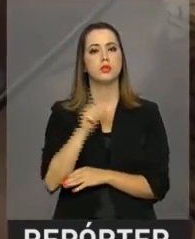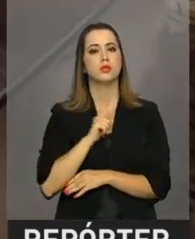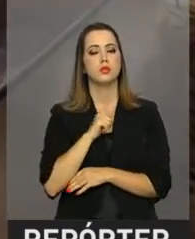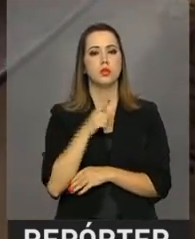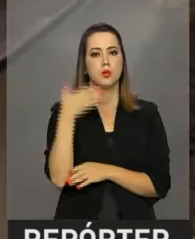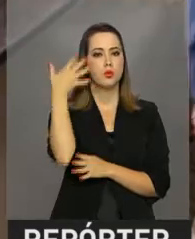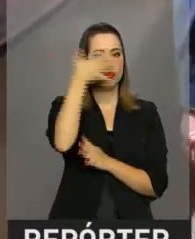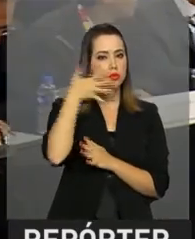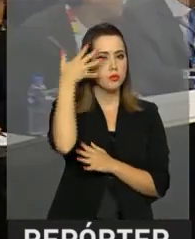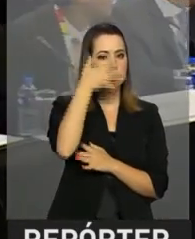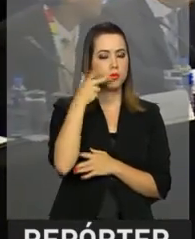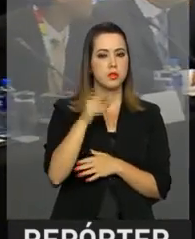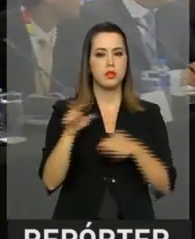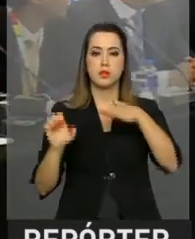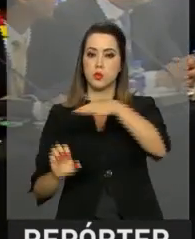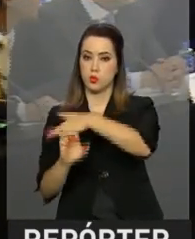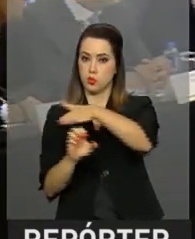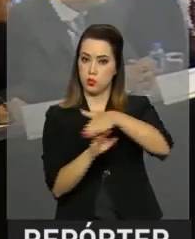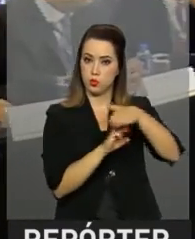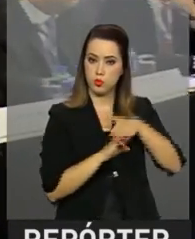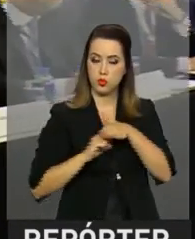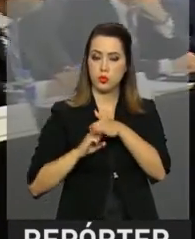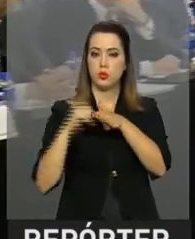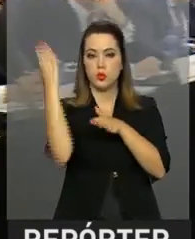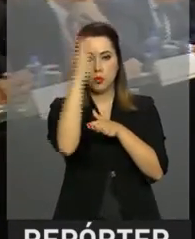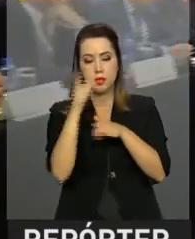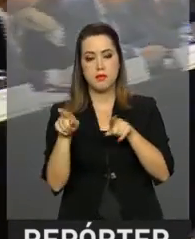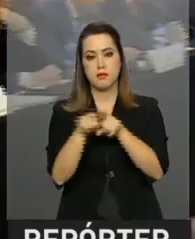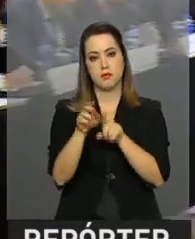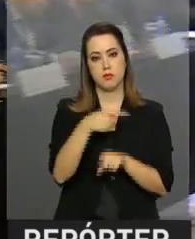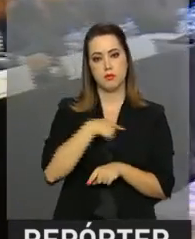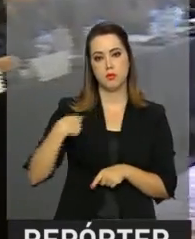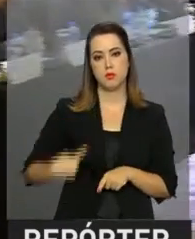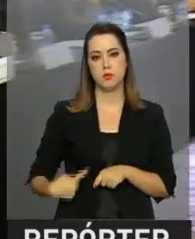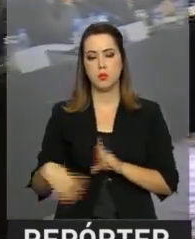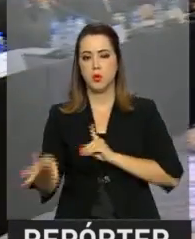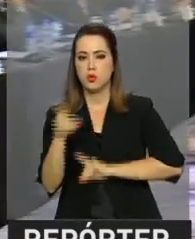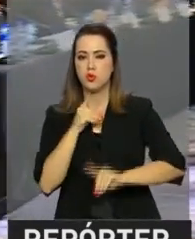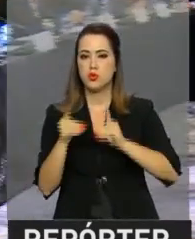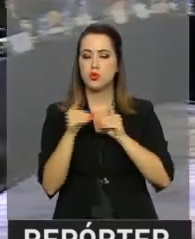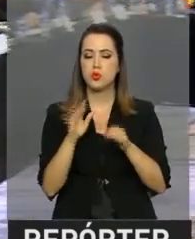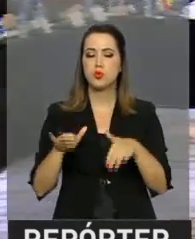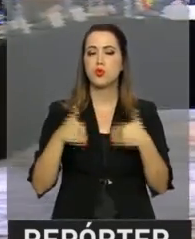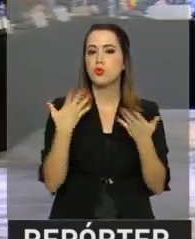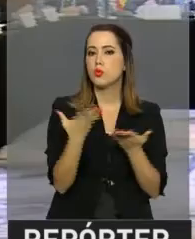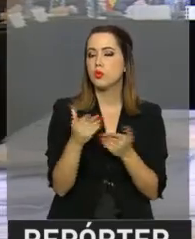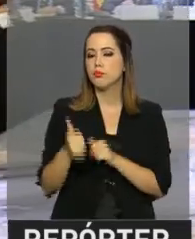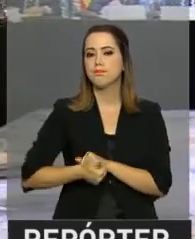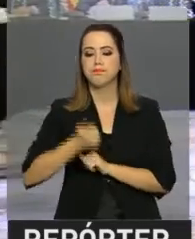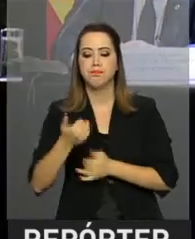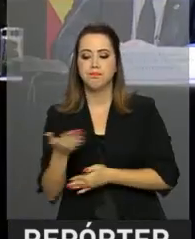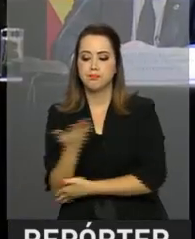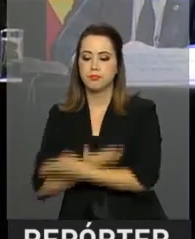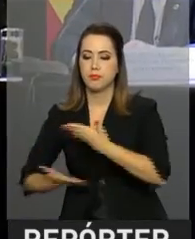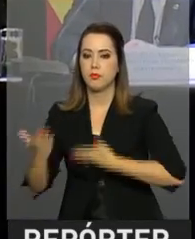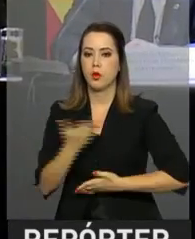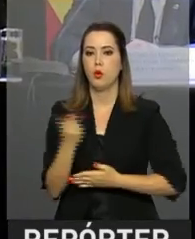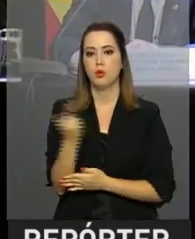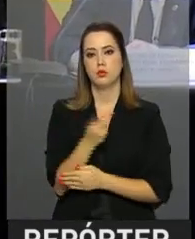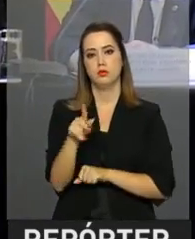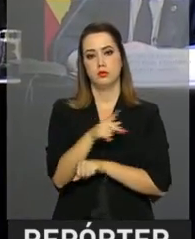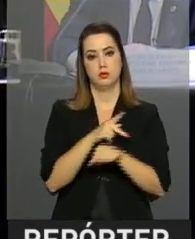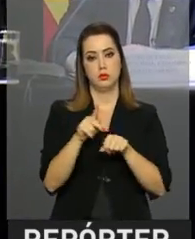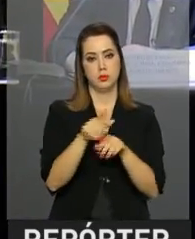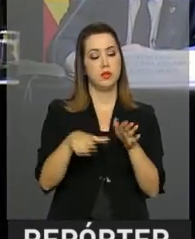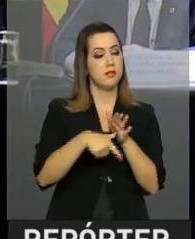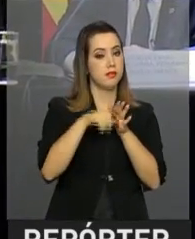seminário com empresários e investidores chineses e brasileiros, que discutiu oportunidades de negócios entre os dois países. Antes do